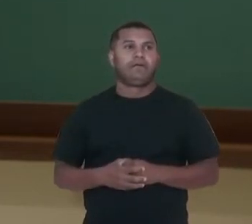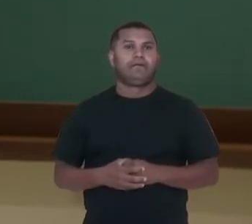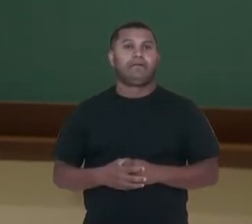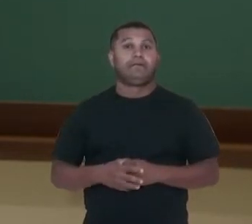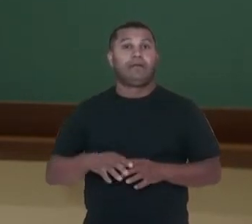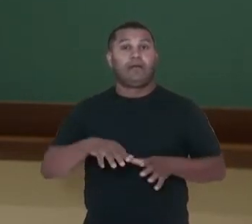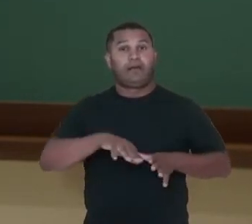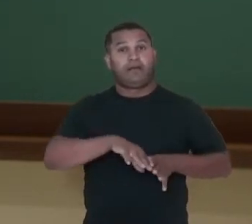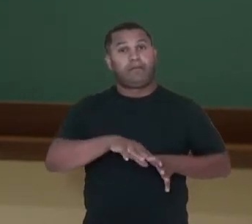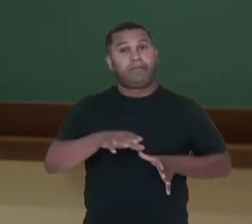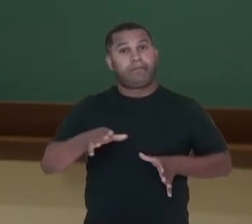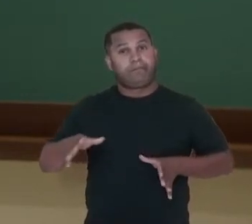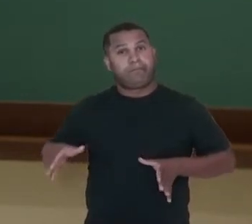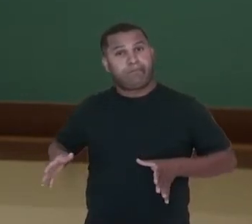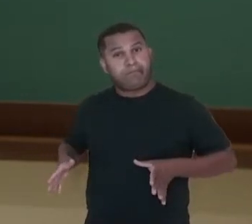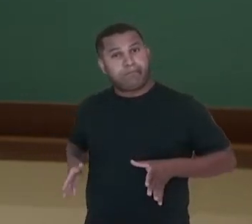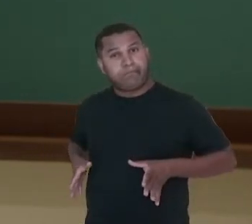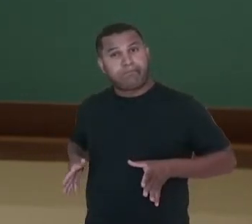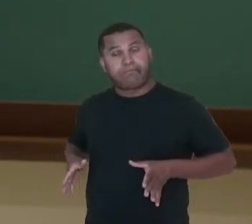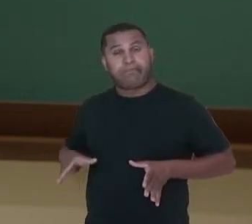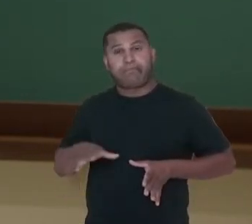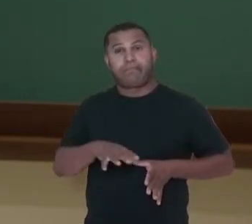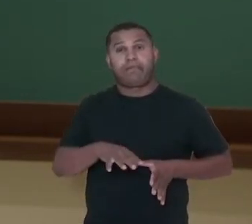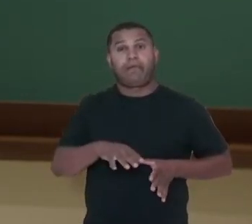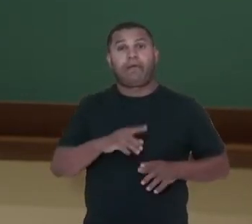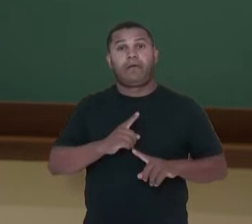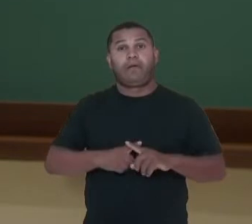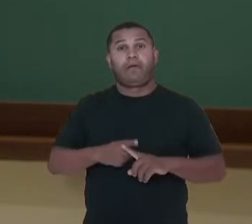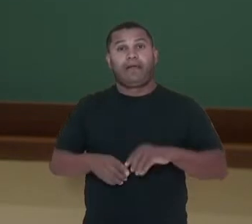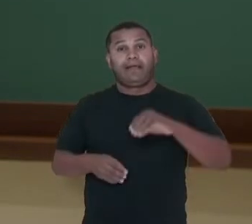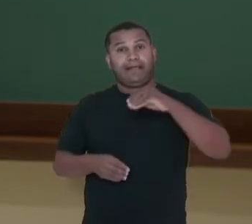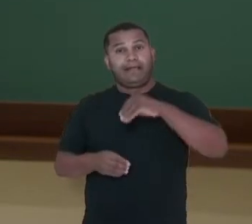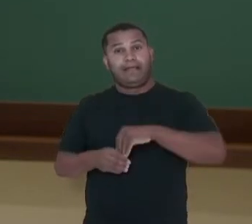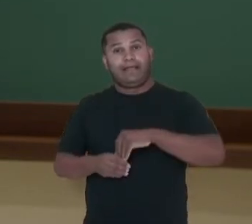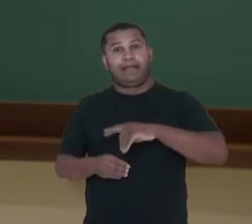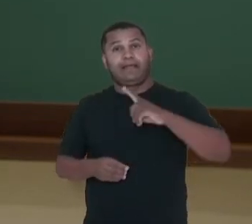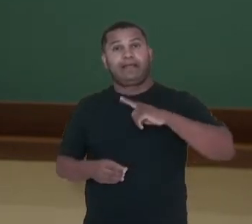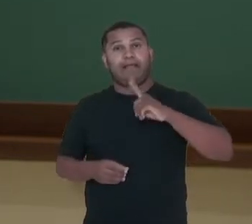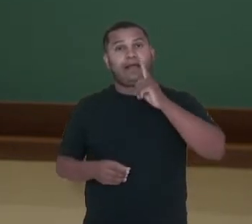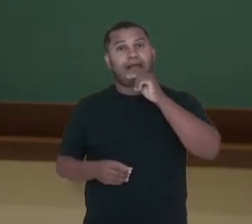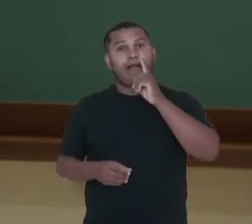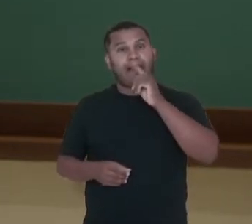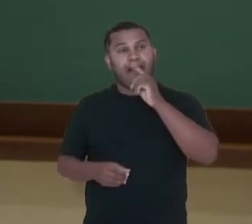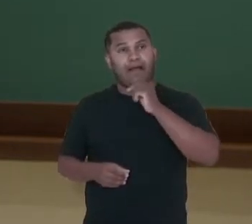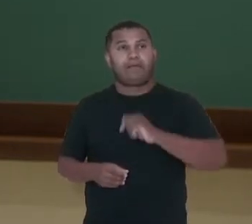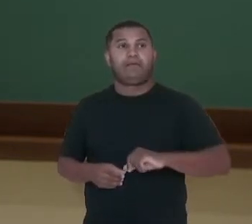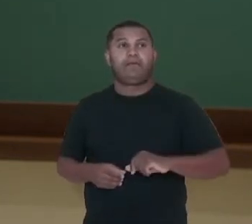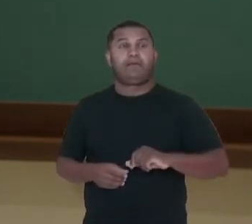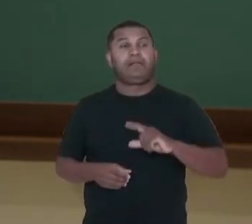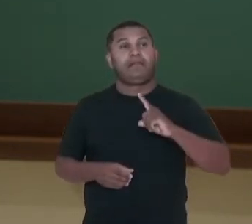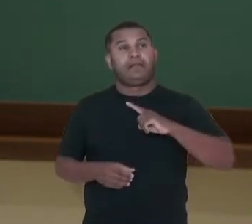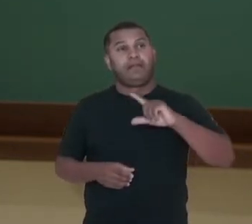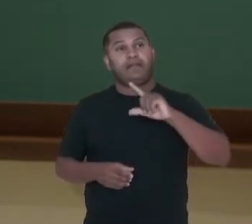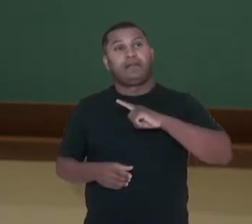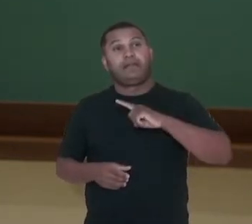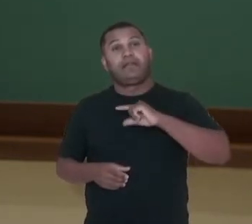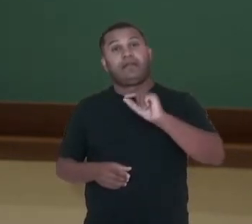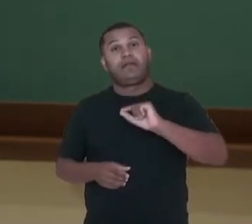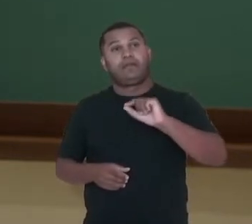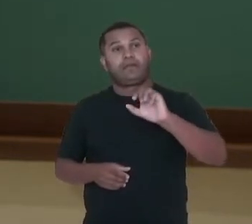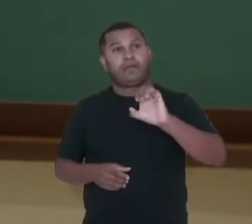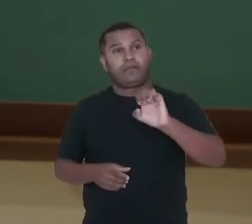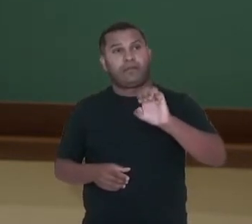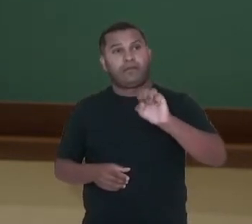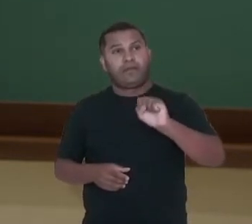muito grande, né? Por conta da presença do esquistossoma. E este